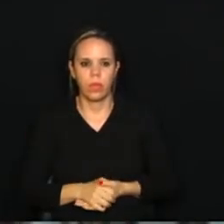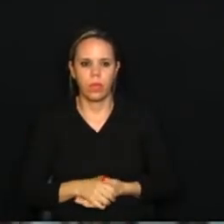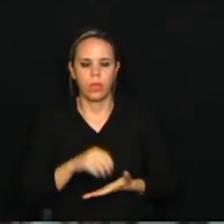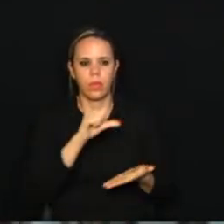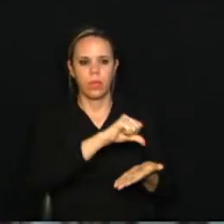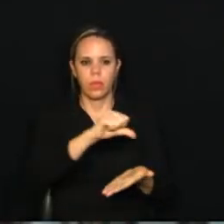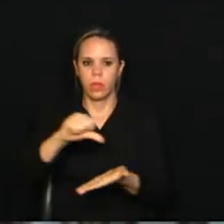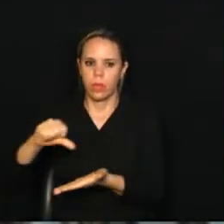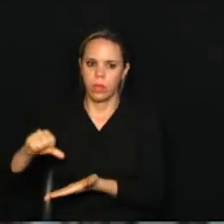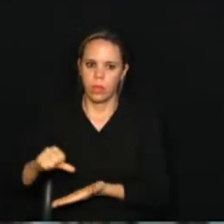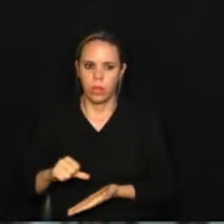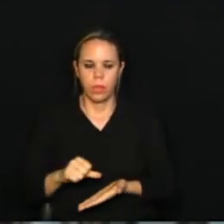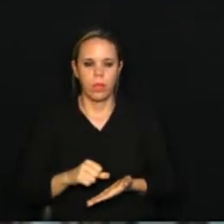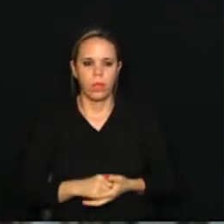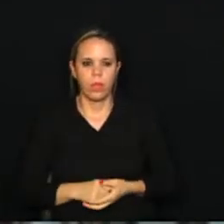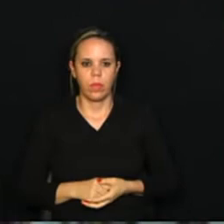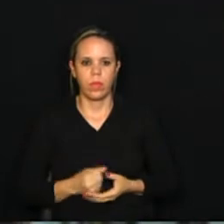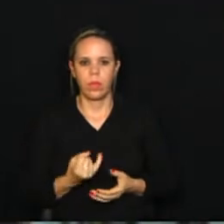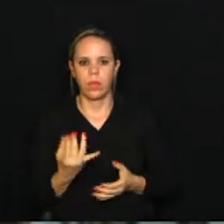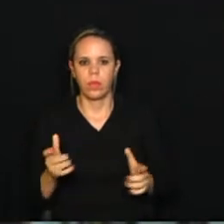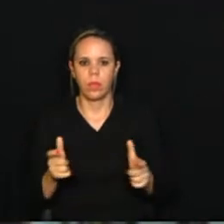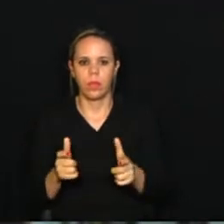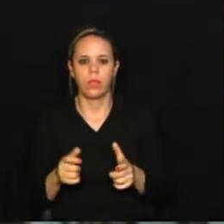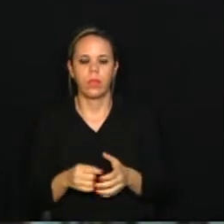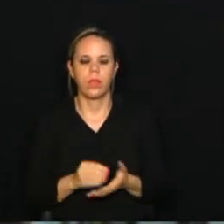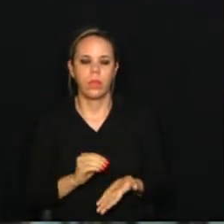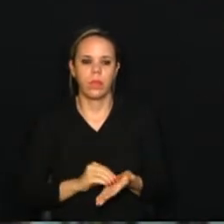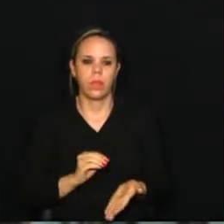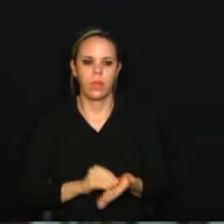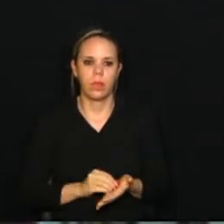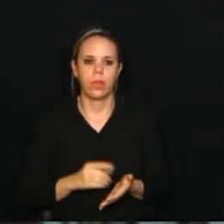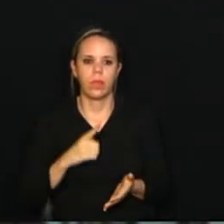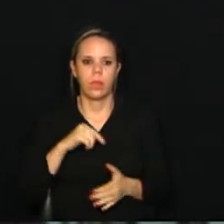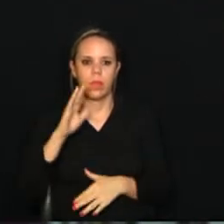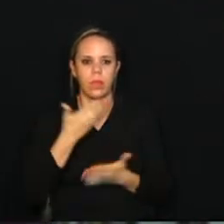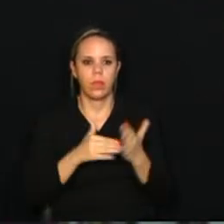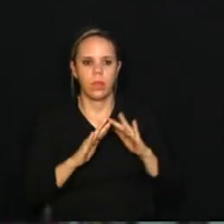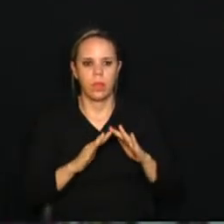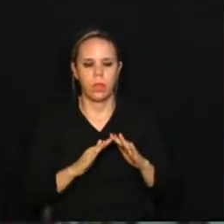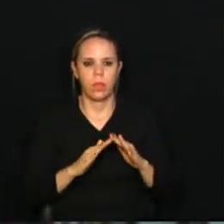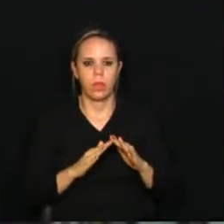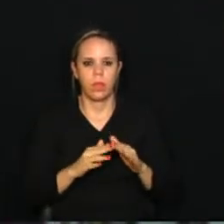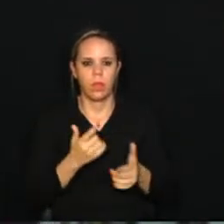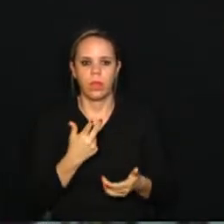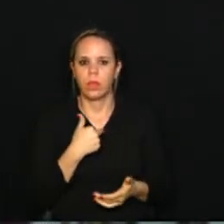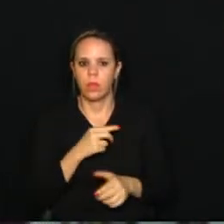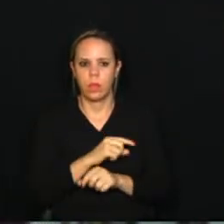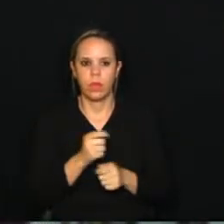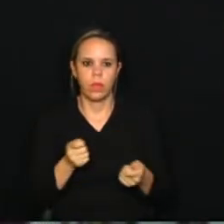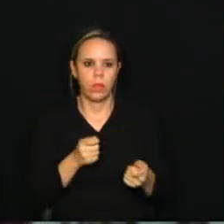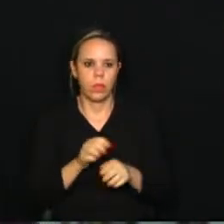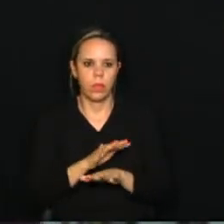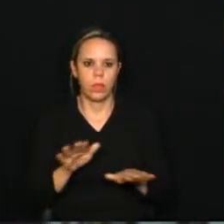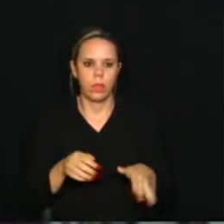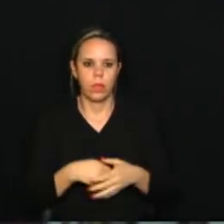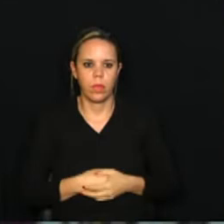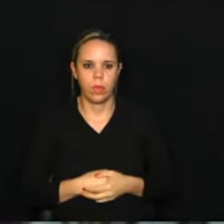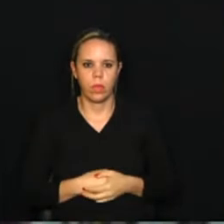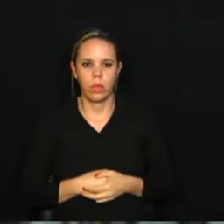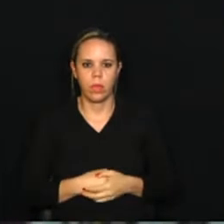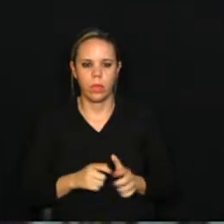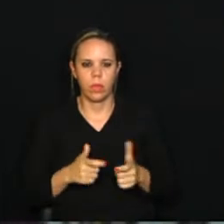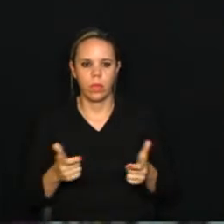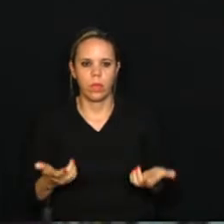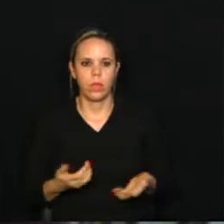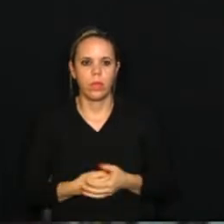regiões de grande déficit e que tem uma escola lá, só que ela não dá conta, né? Então,